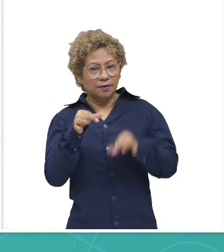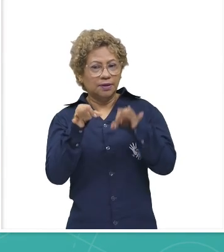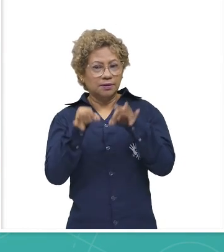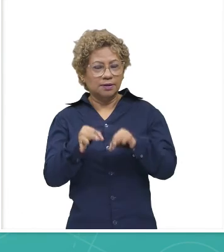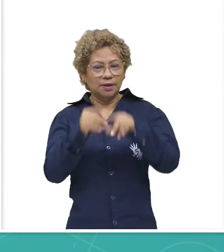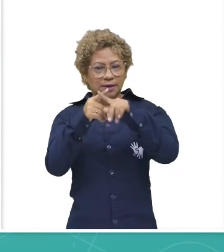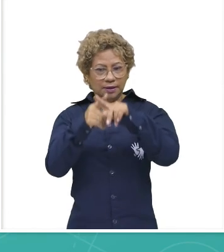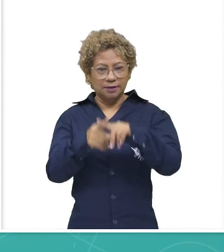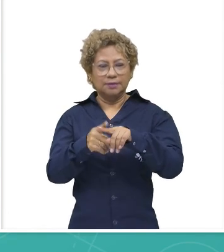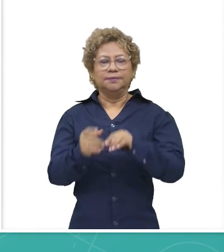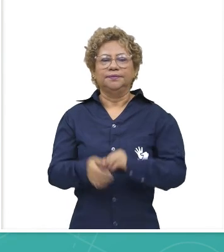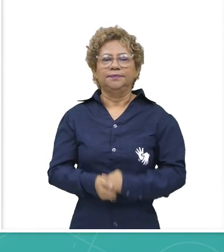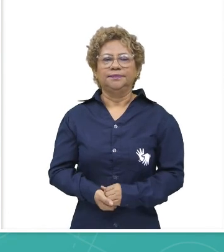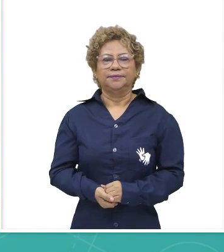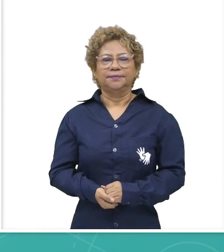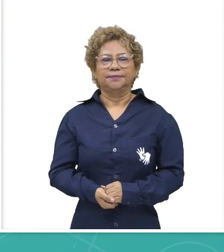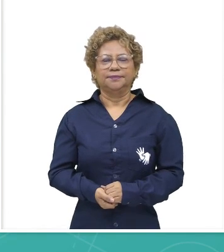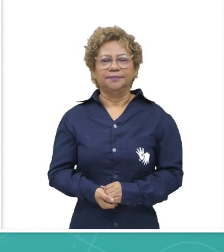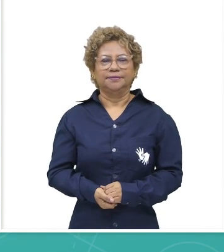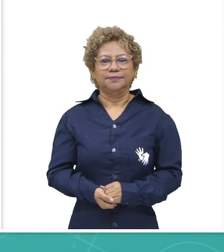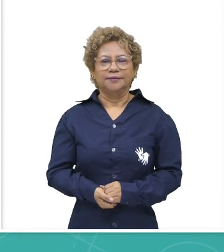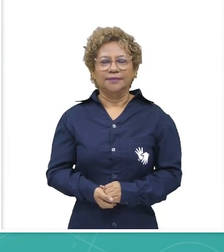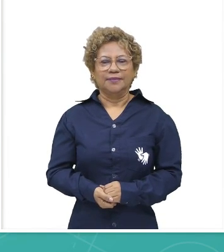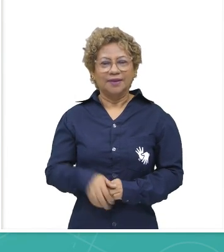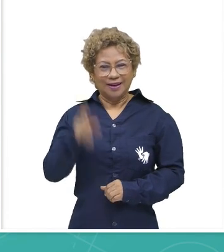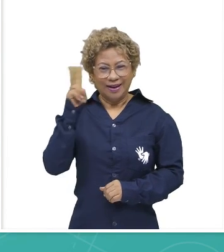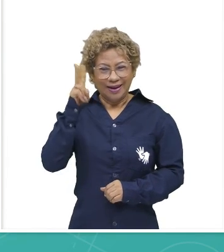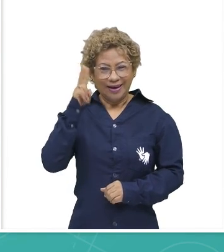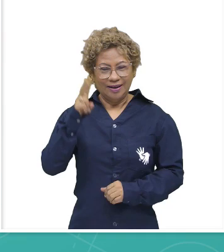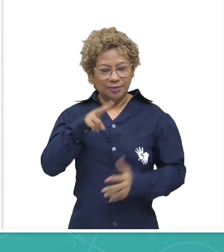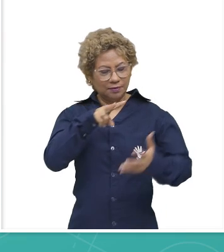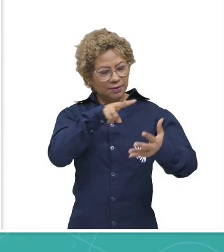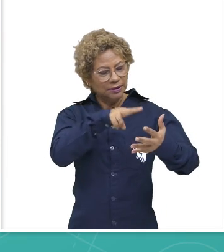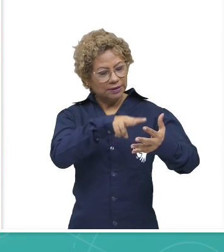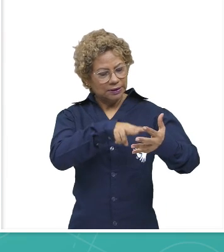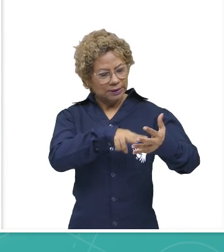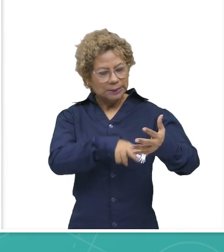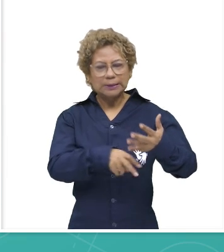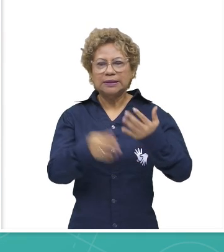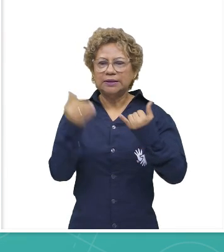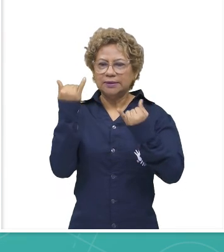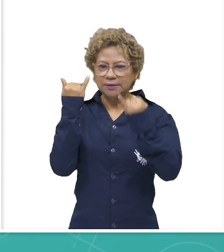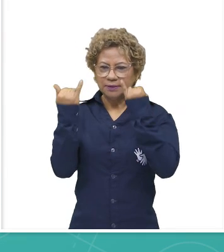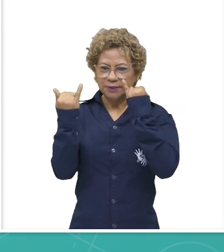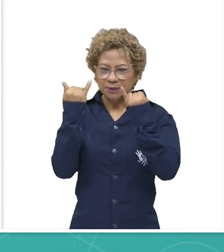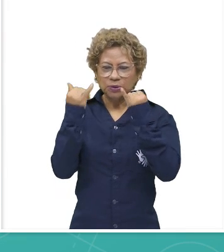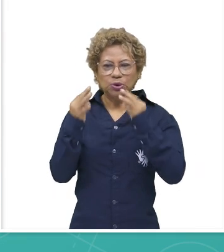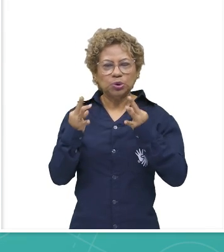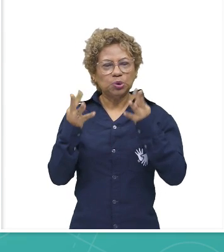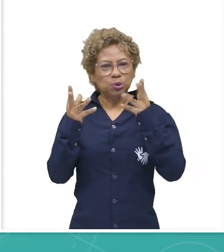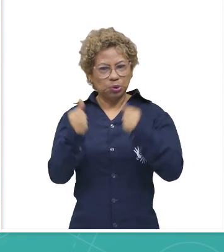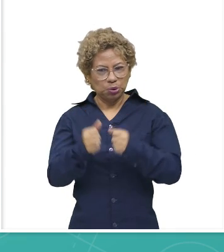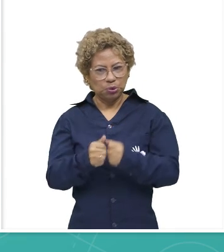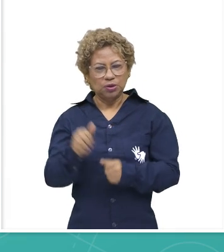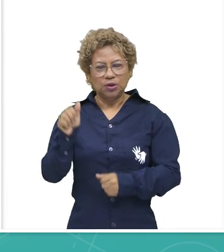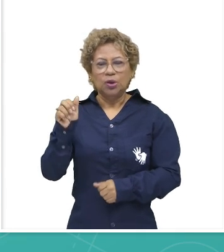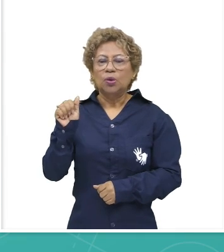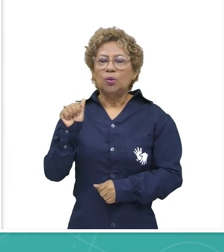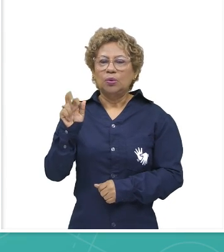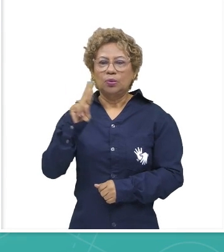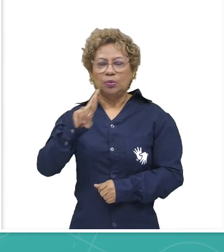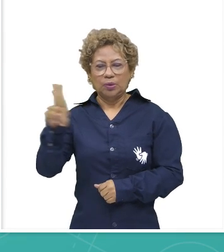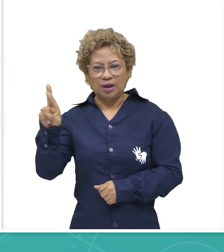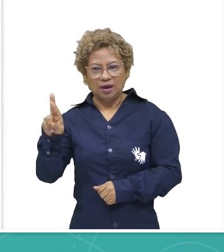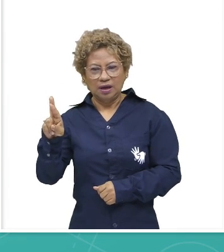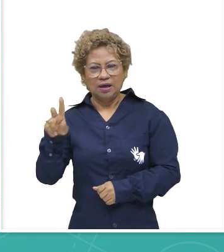nossa primeira questão. Eu trouxe para vocês o seguinte: o ar é matéria e ocupa todo o espaço